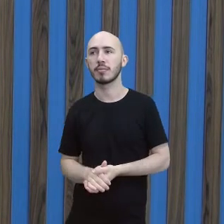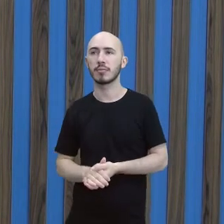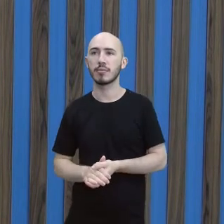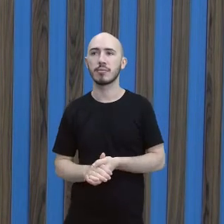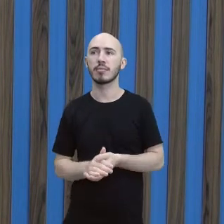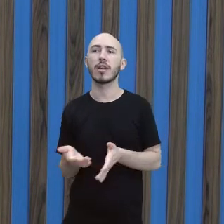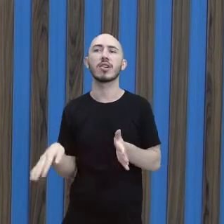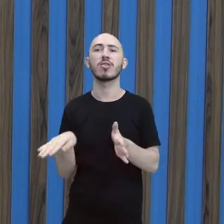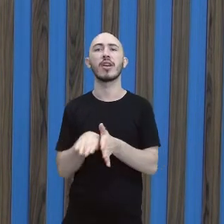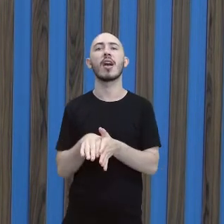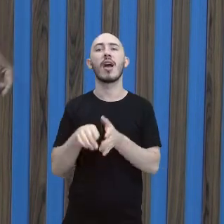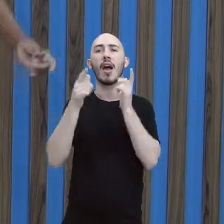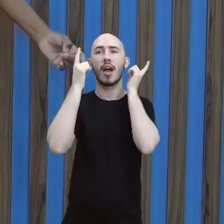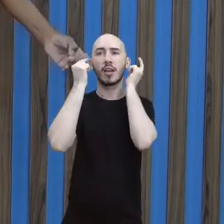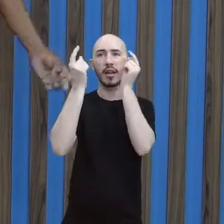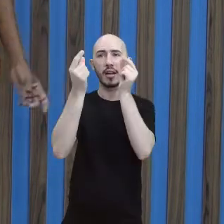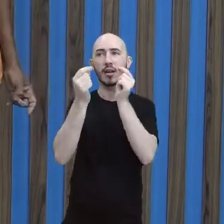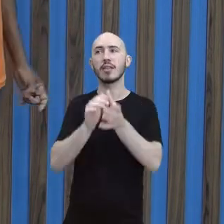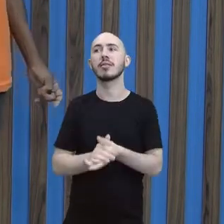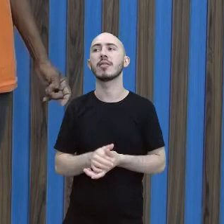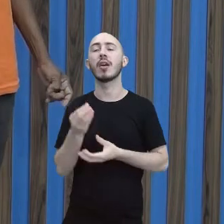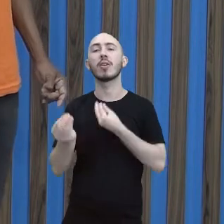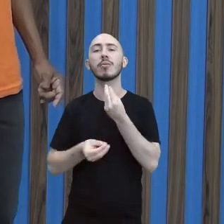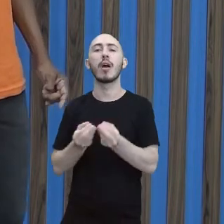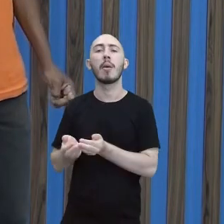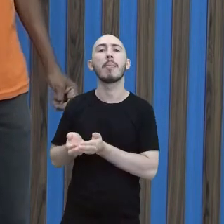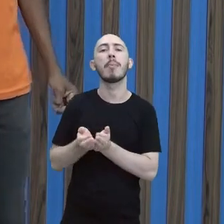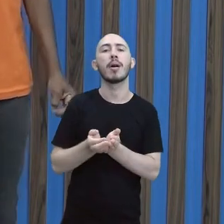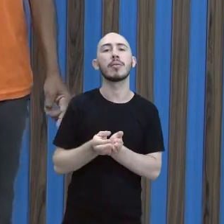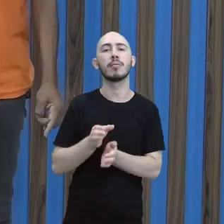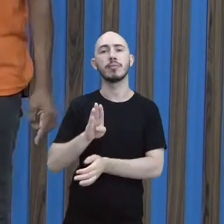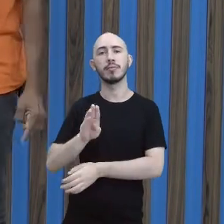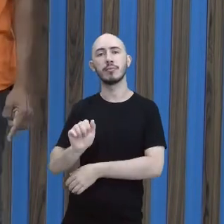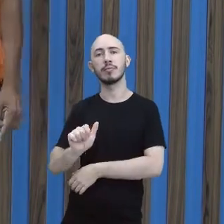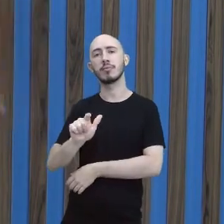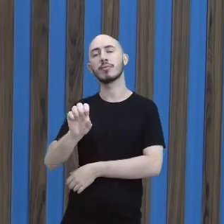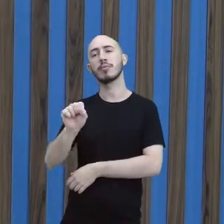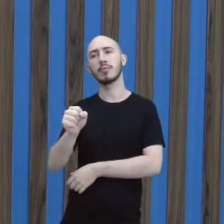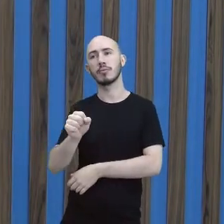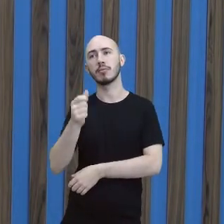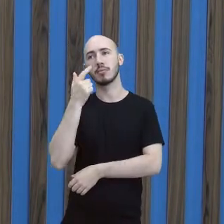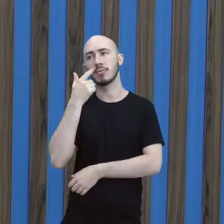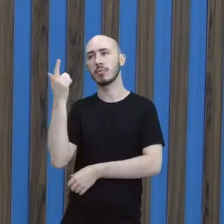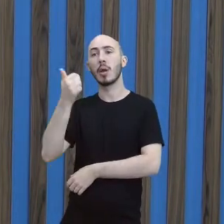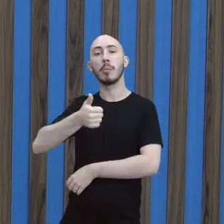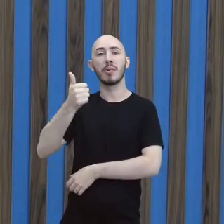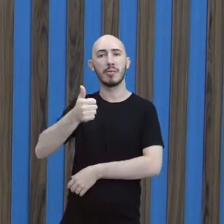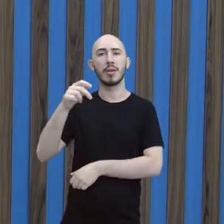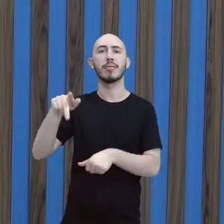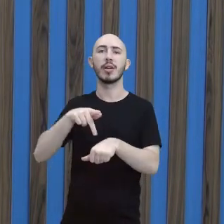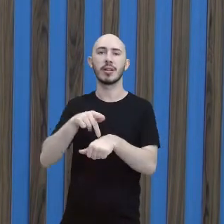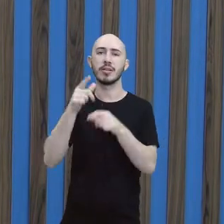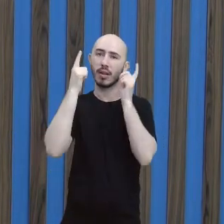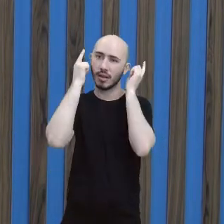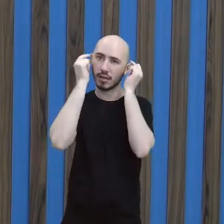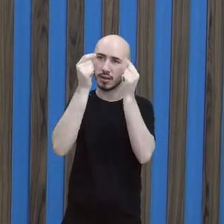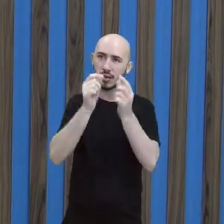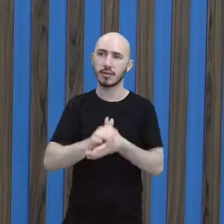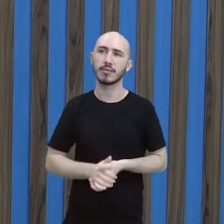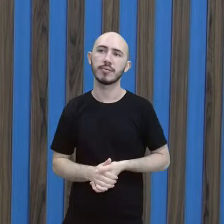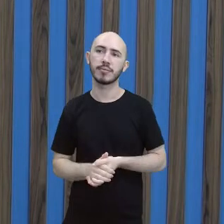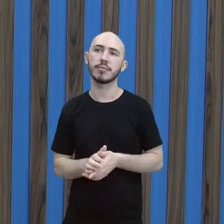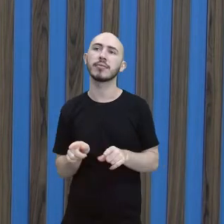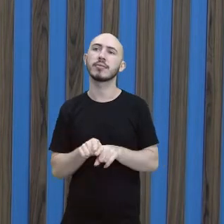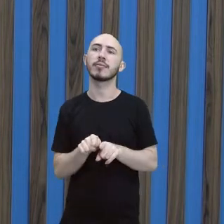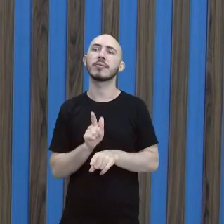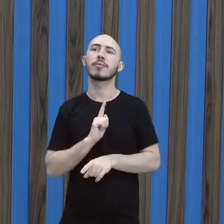na Grécia, que é o primeiro local que tem, e vem de balsa. Sem segurança nenhuma, porque o primeiro ponto que eles pegam logo é na Grécia aqui, olha, tá? Vem o pessoal